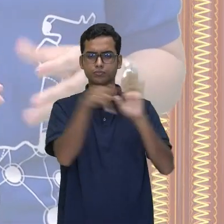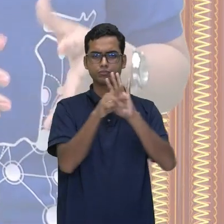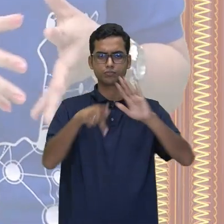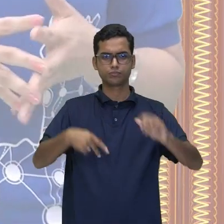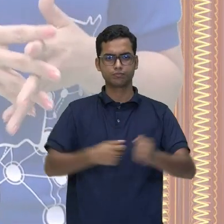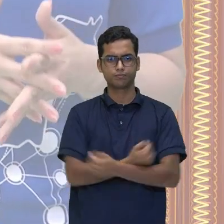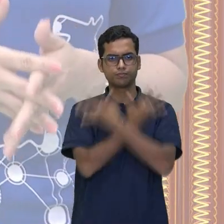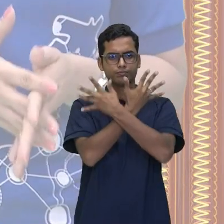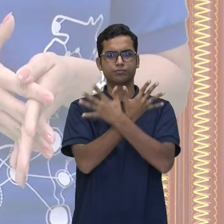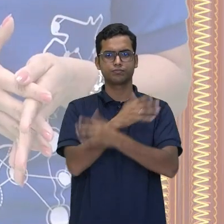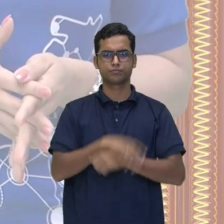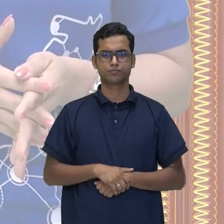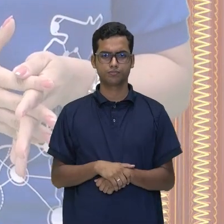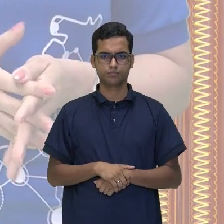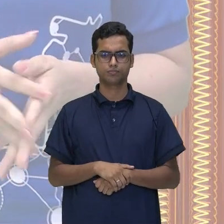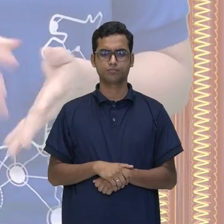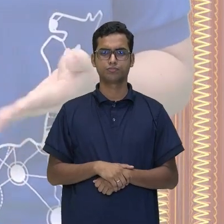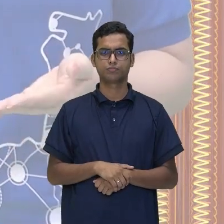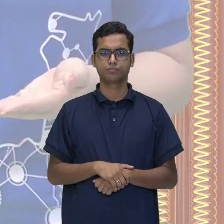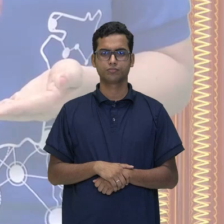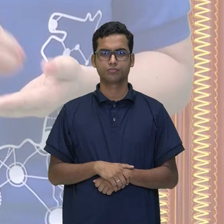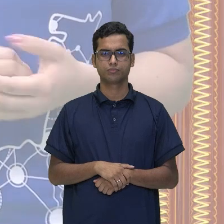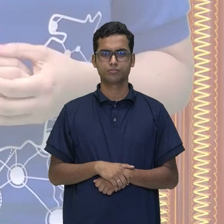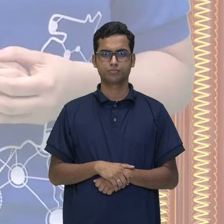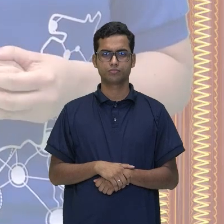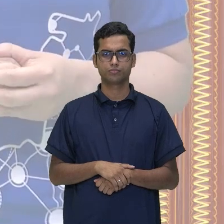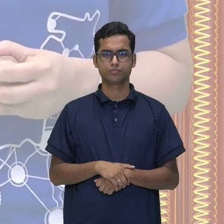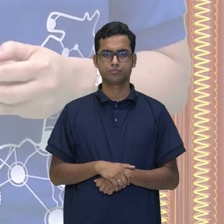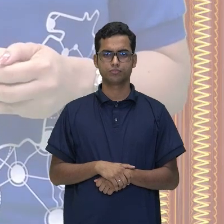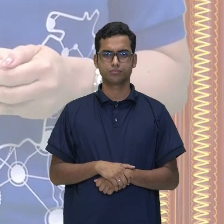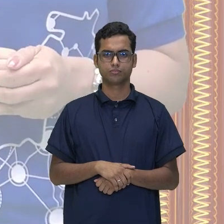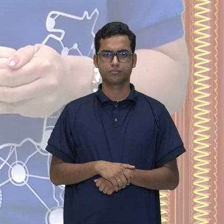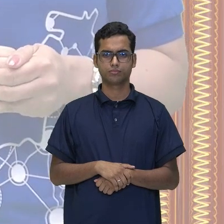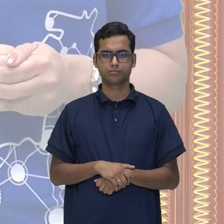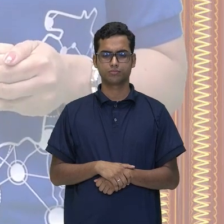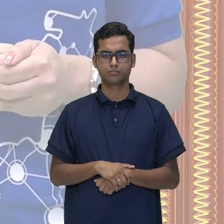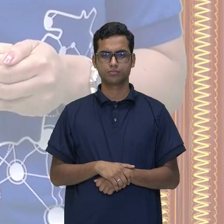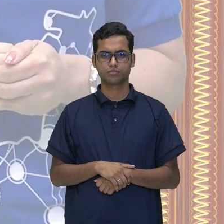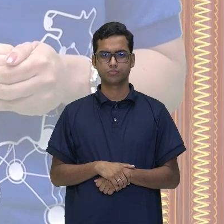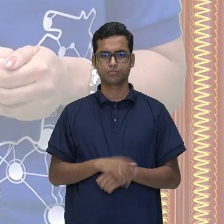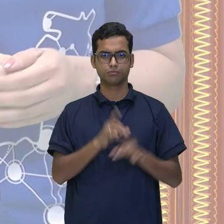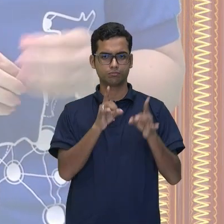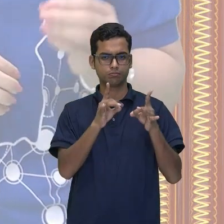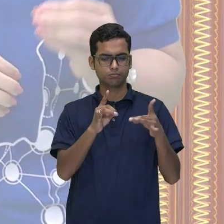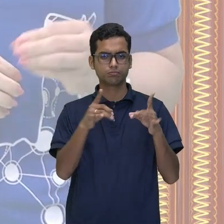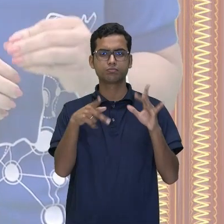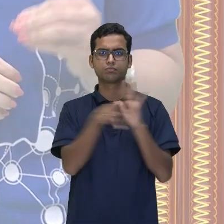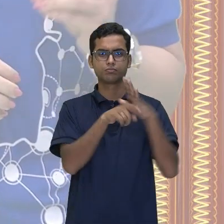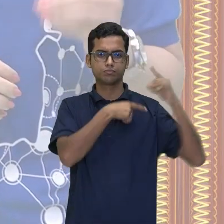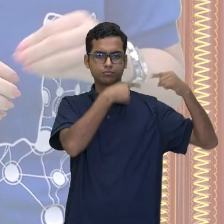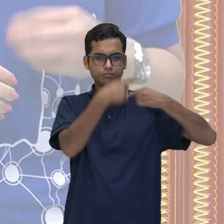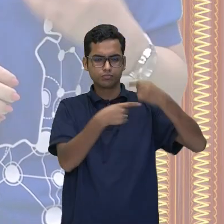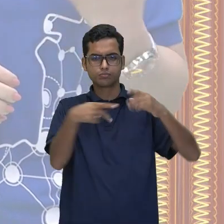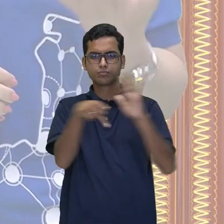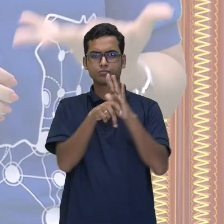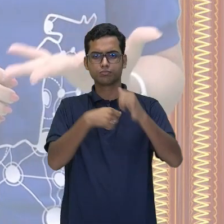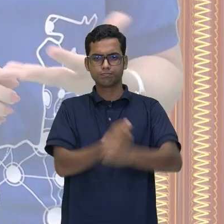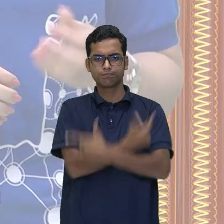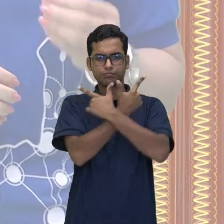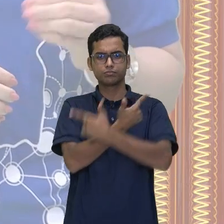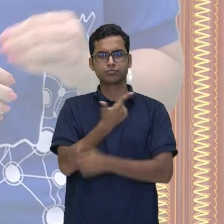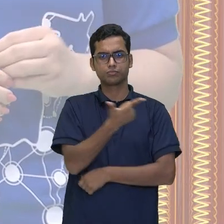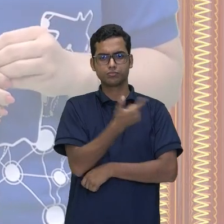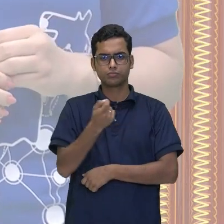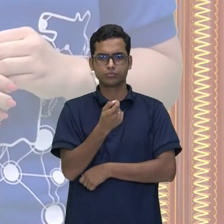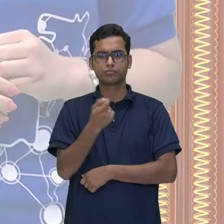asteca. Era uma indígena asteca vendida para descendentes dos maias. Era uma das 20